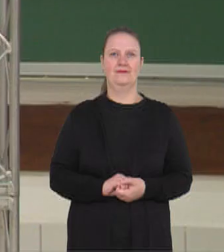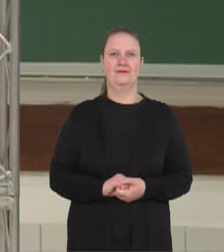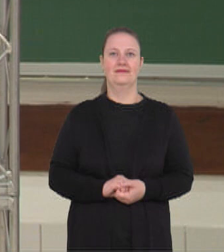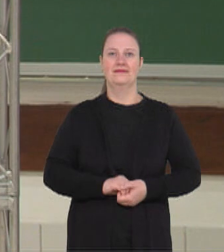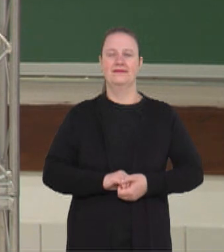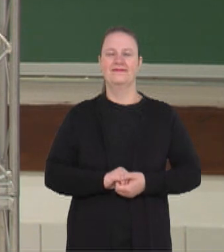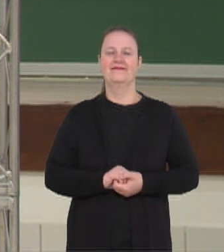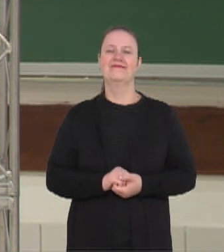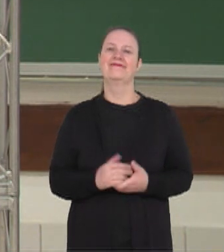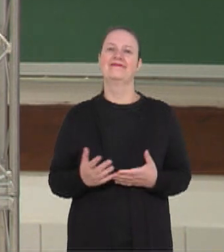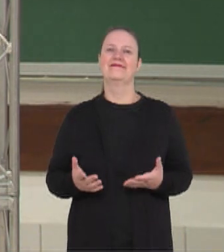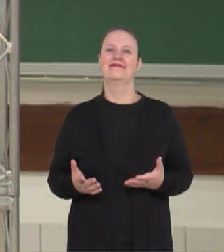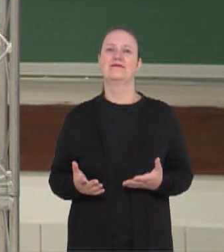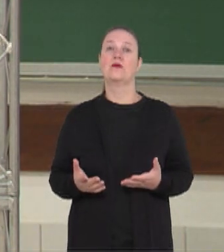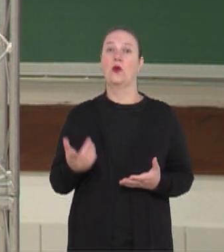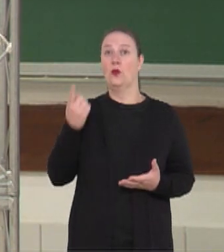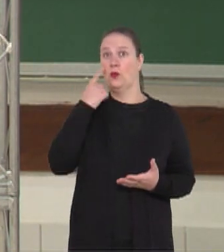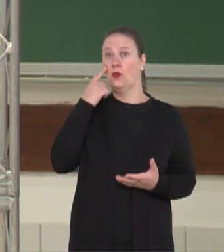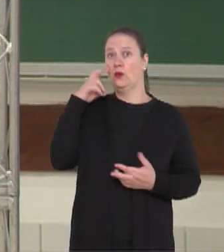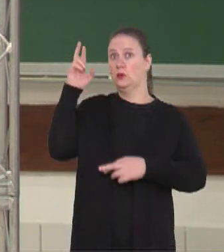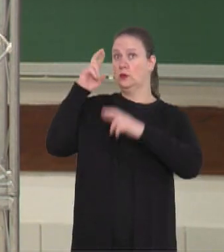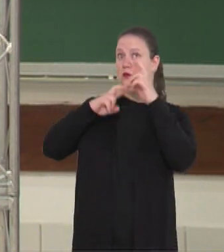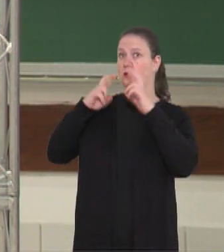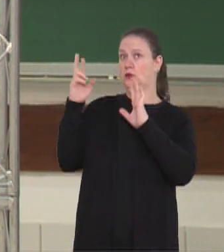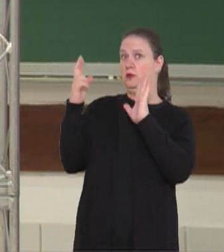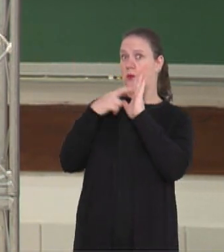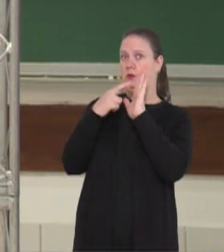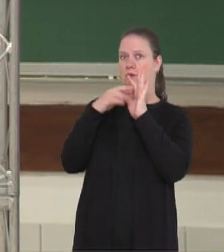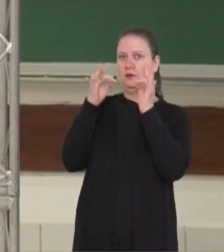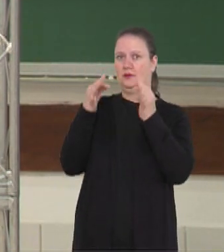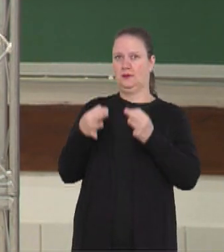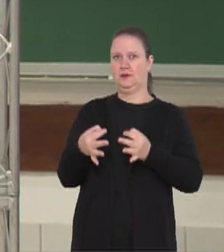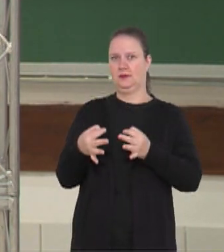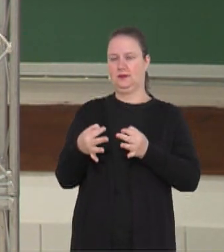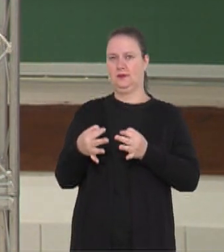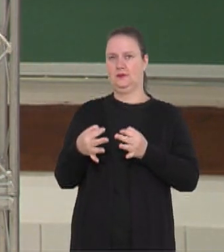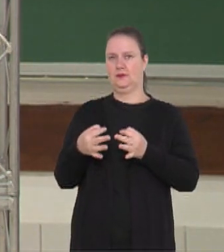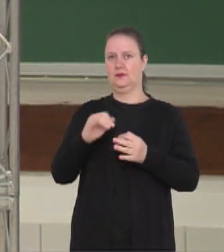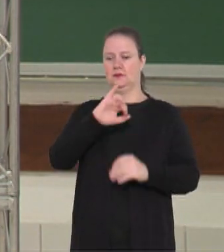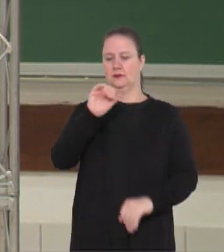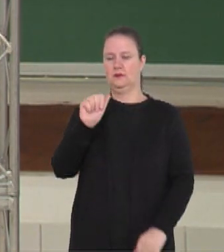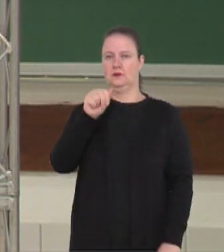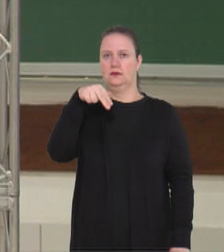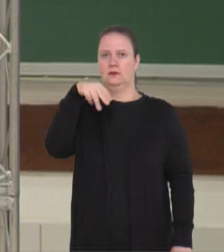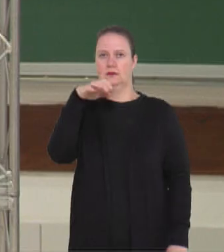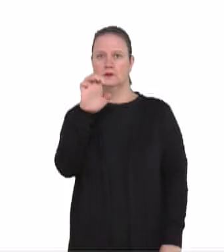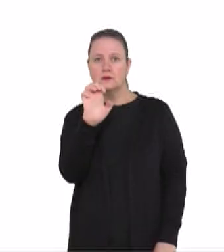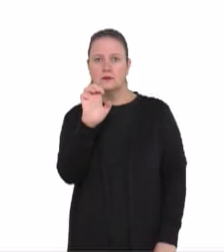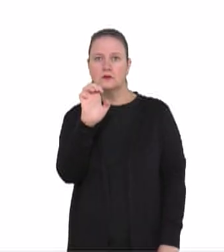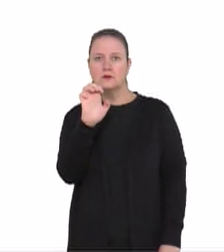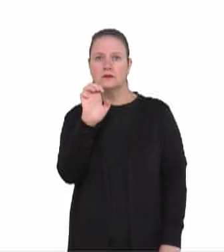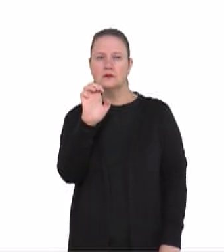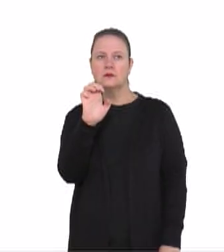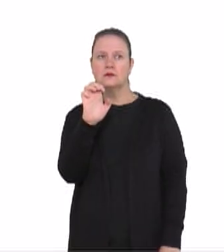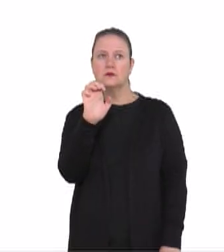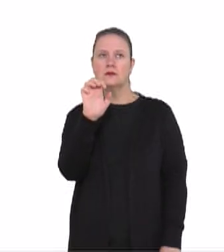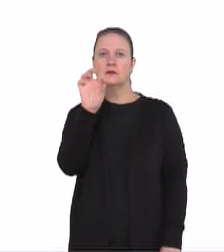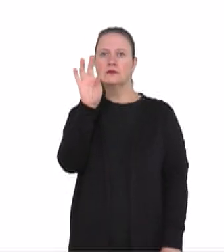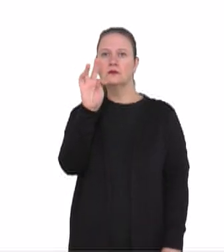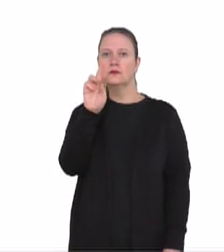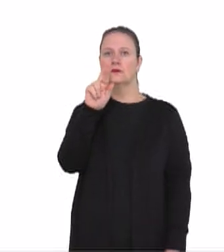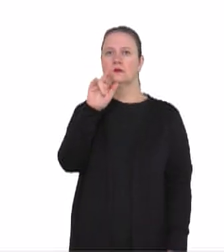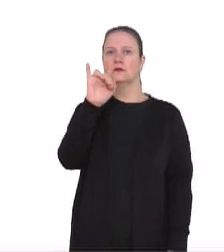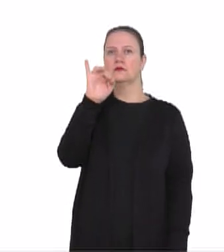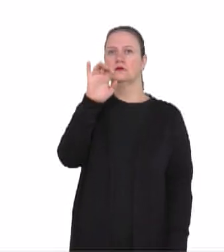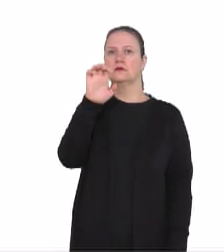So let's check our answer. Então vamos checar a resposta aqui, a resposta correta. Jane always tries. Esse